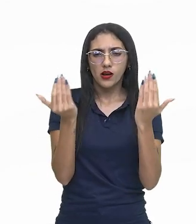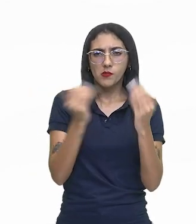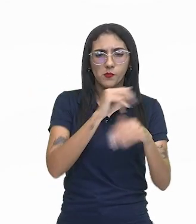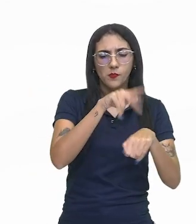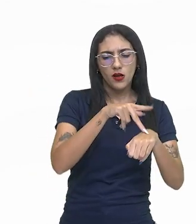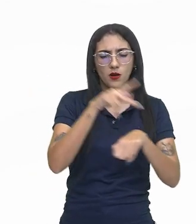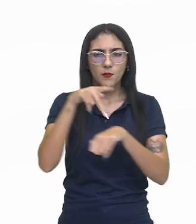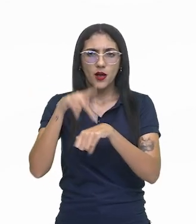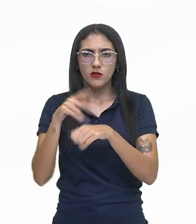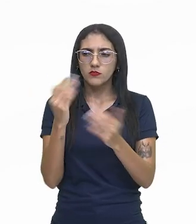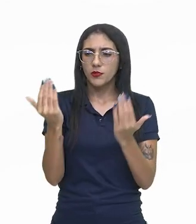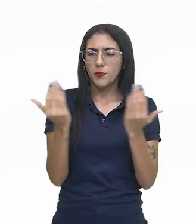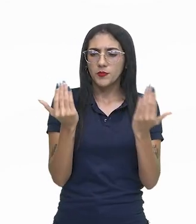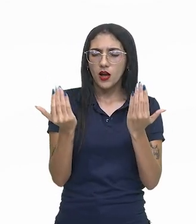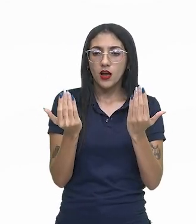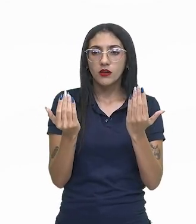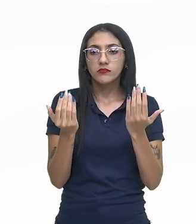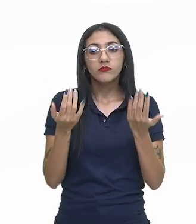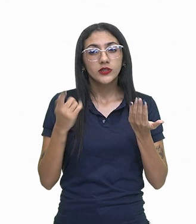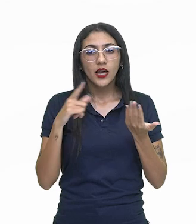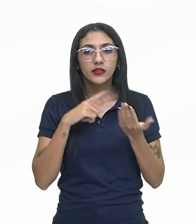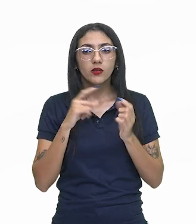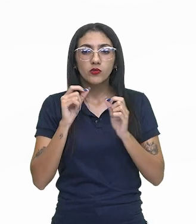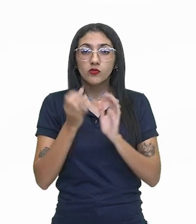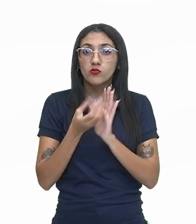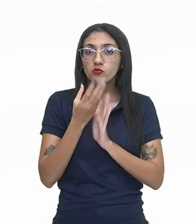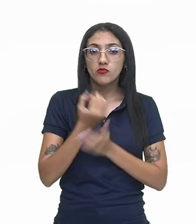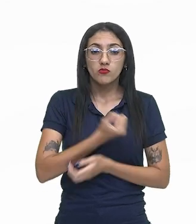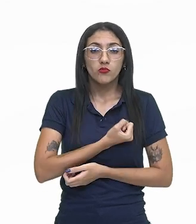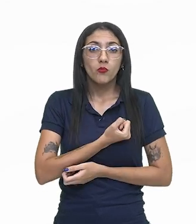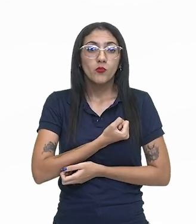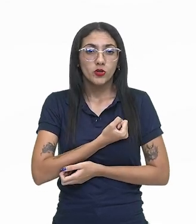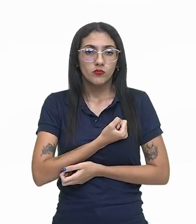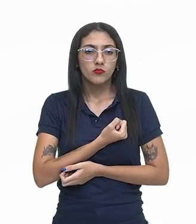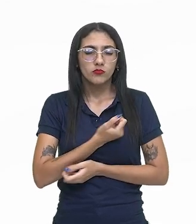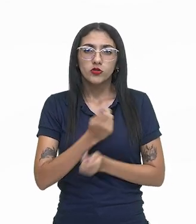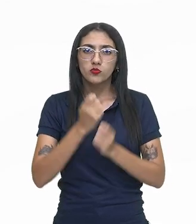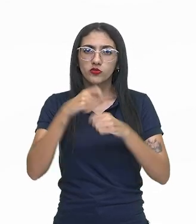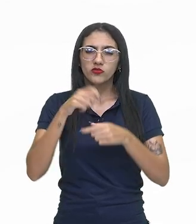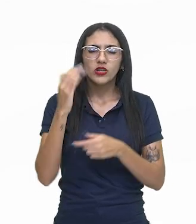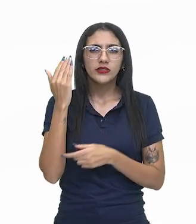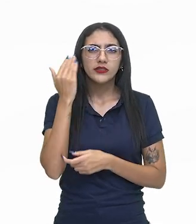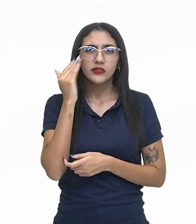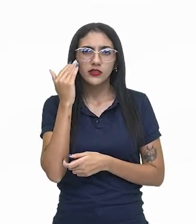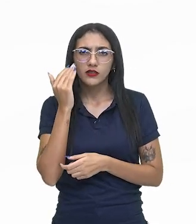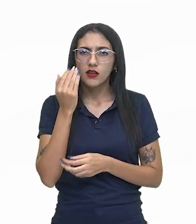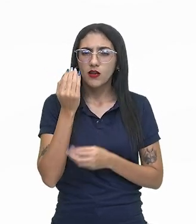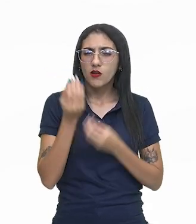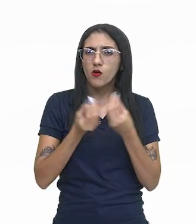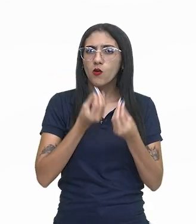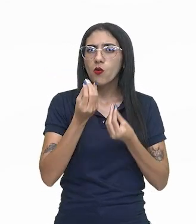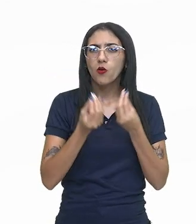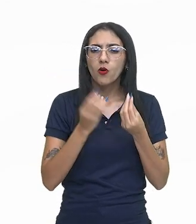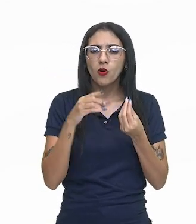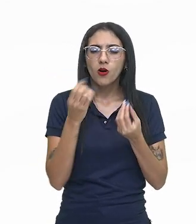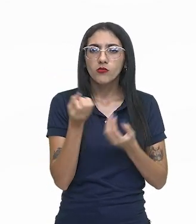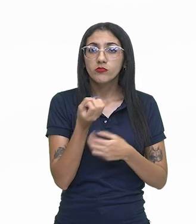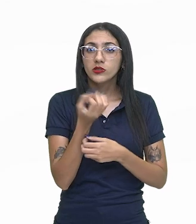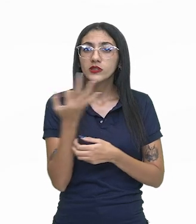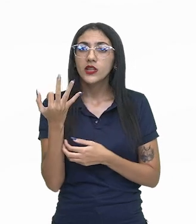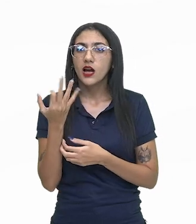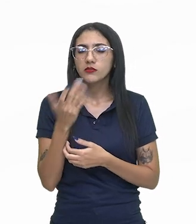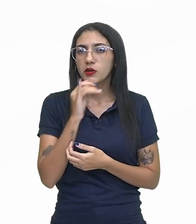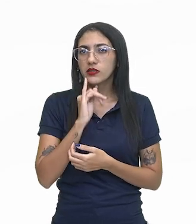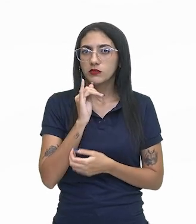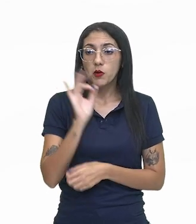países, e isso acaba gerando valores numéricos, né? A gente consegue compreender como é que está em números mesmo, em